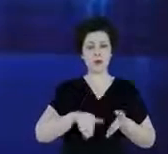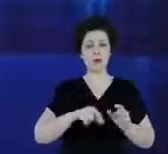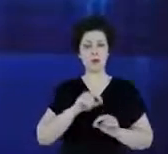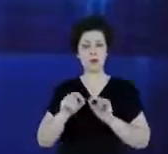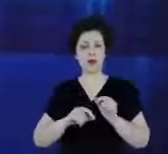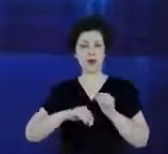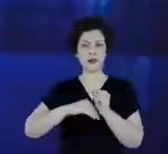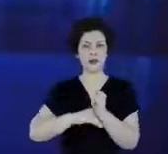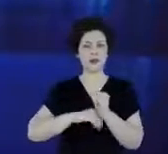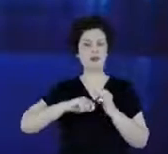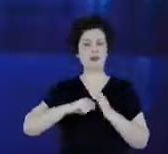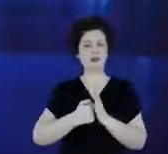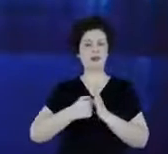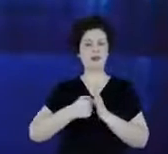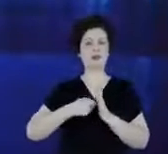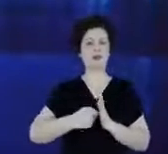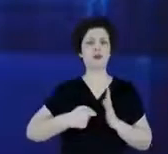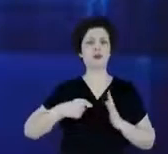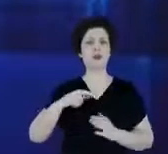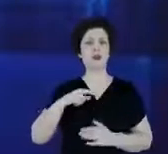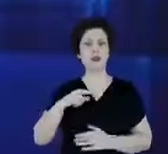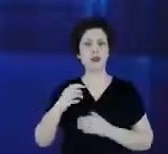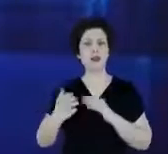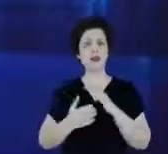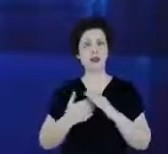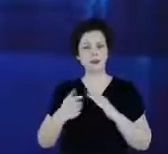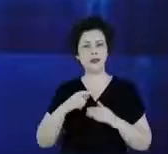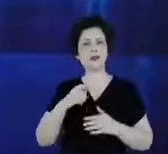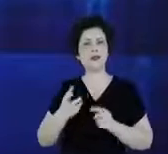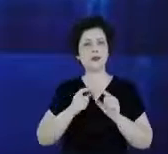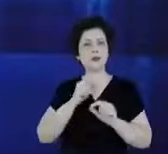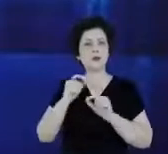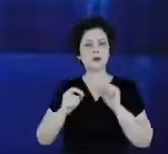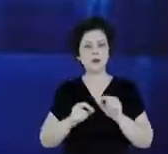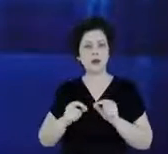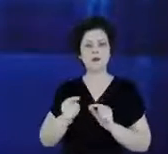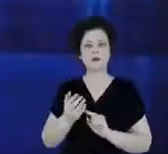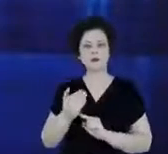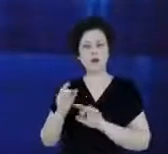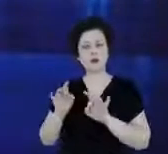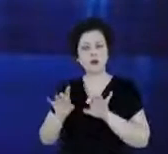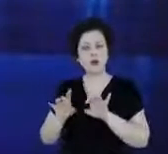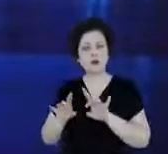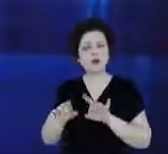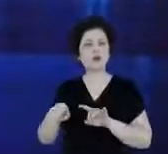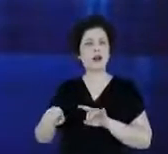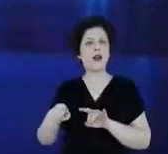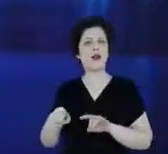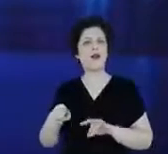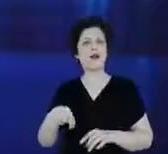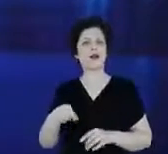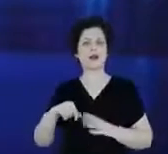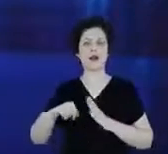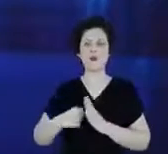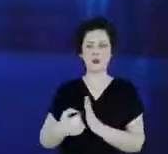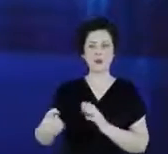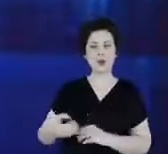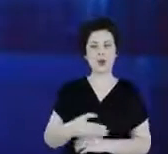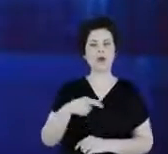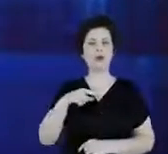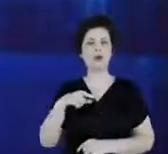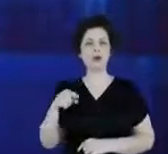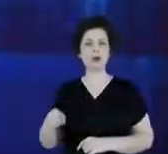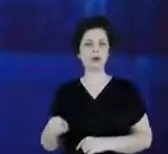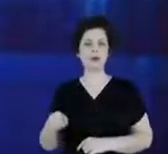algumas empresas que estão querendo tokenizar esse tipo de ativo e a revolução do bloco teen traz é